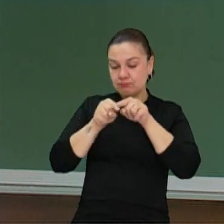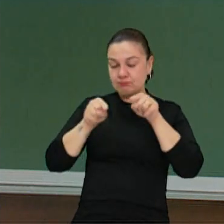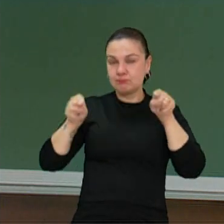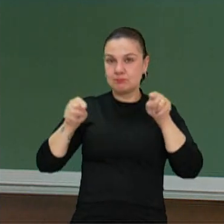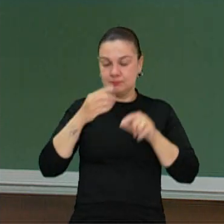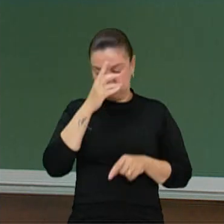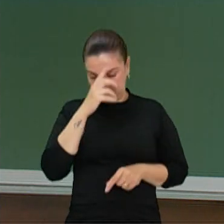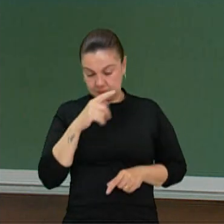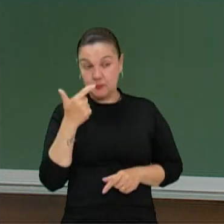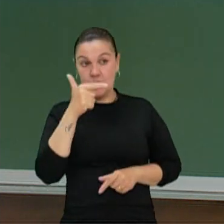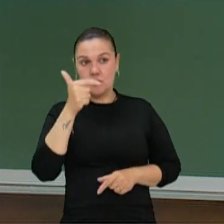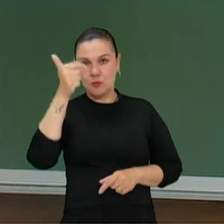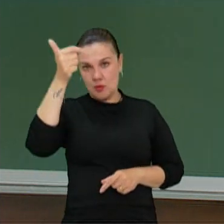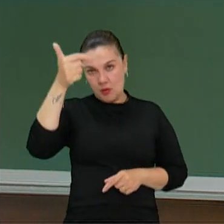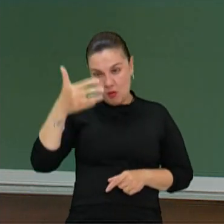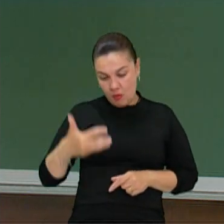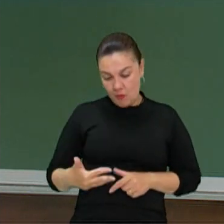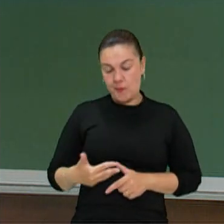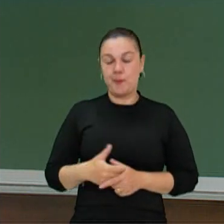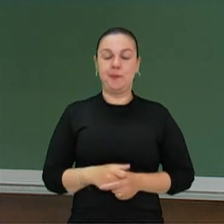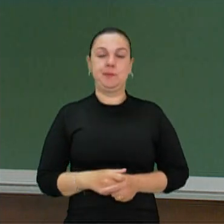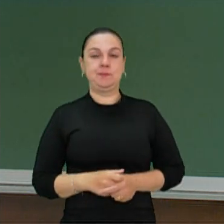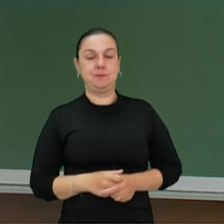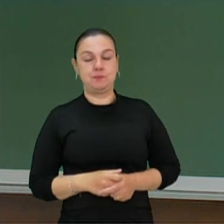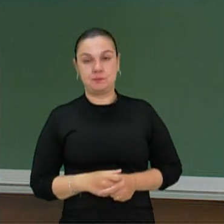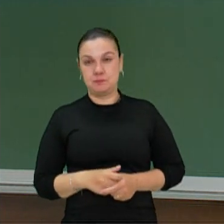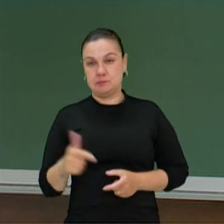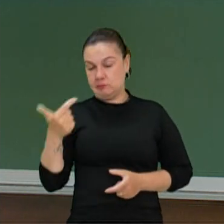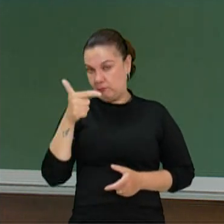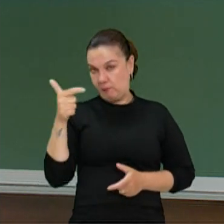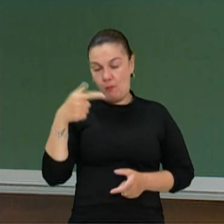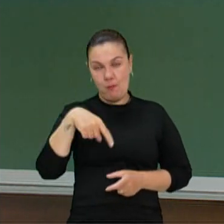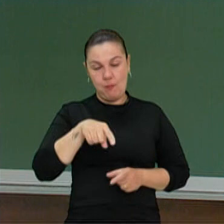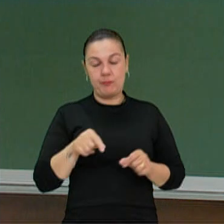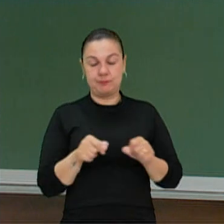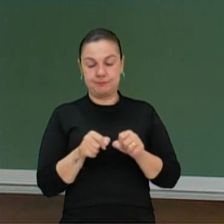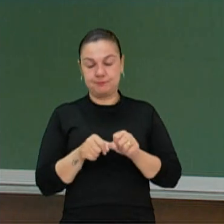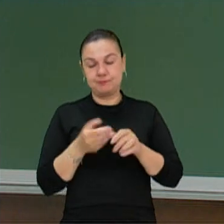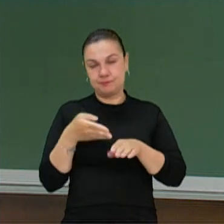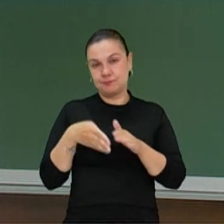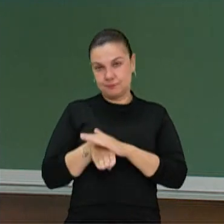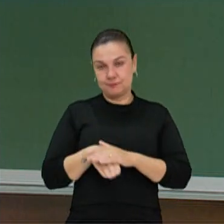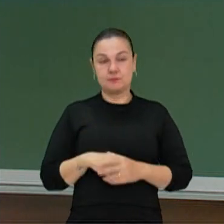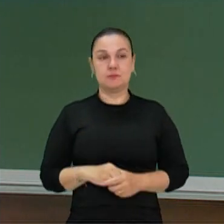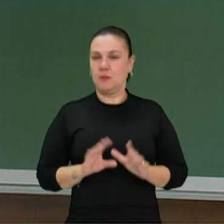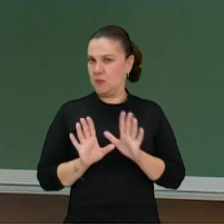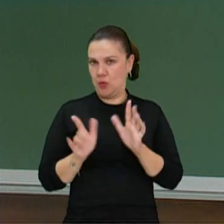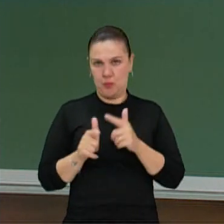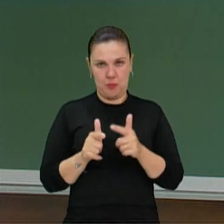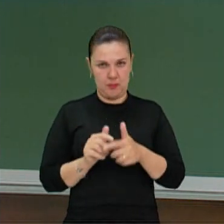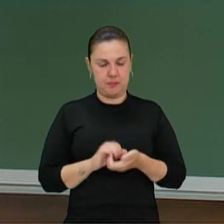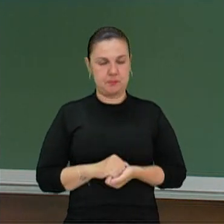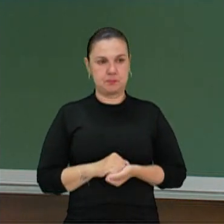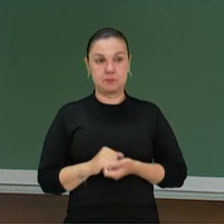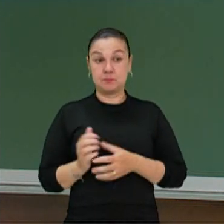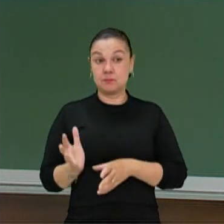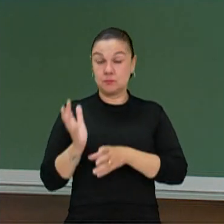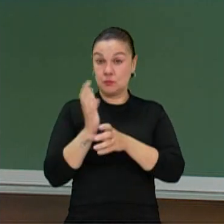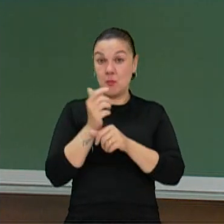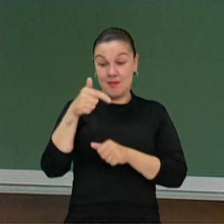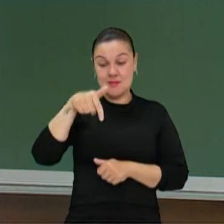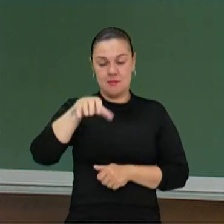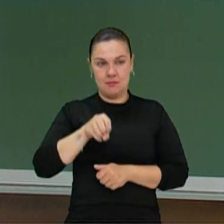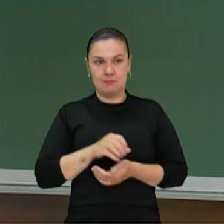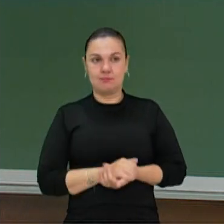registro, né? Não tem a conta armada ali, como vocês fazem, né? Somando todos esses valores, vai dar